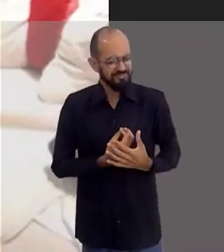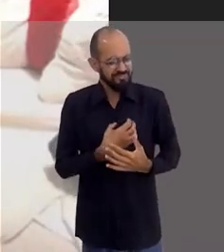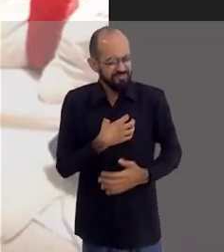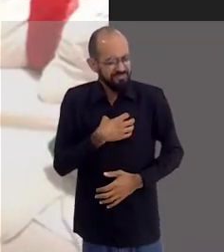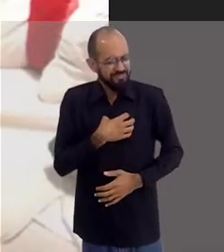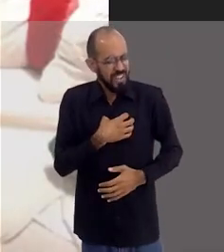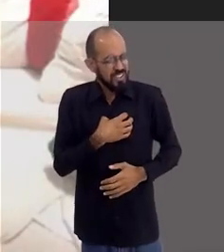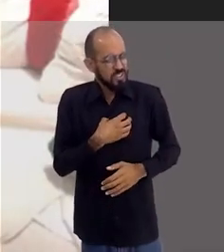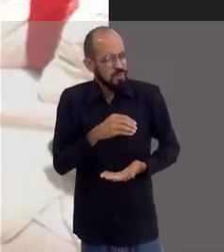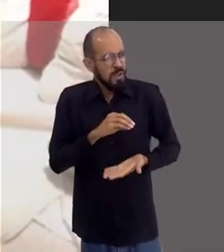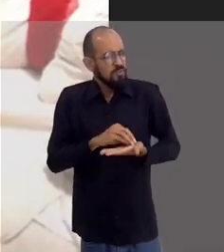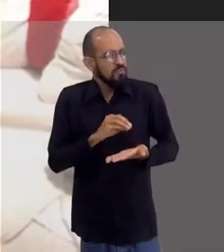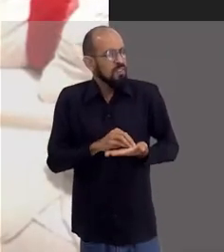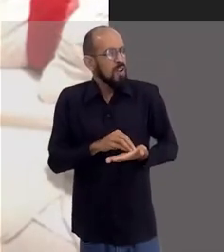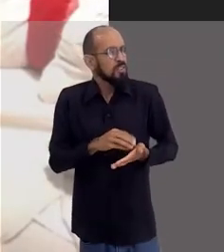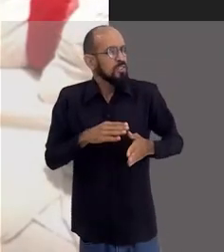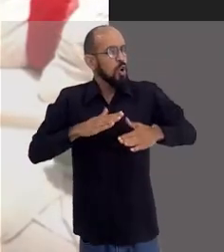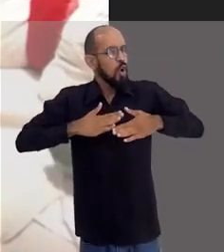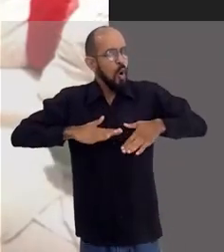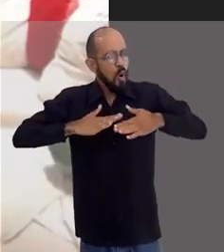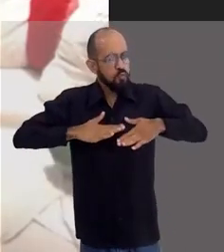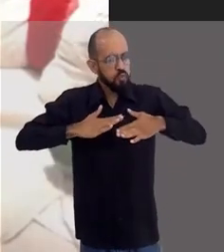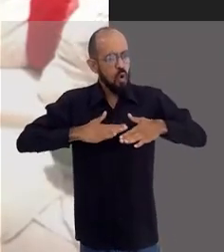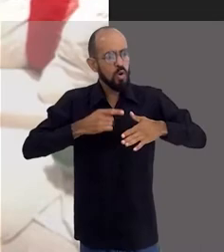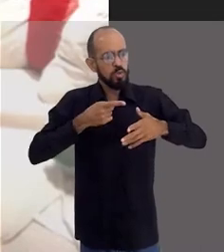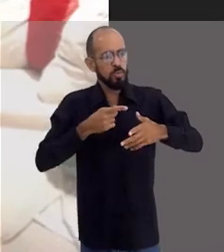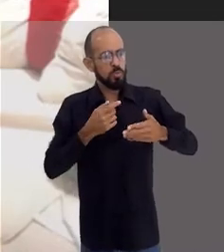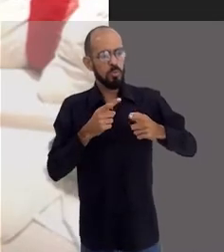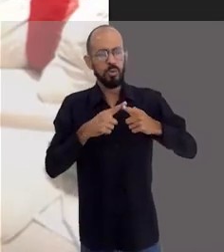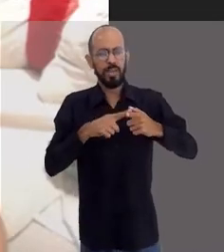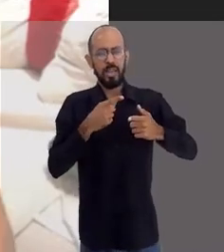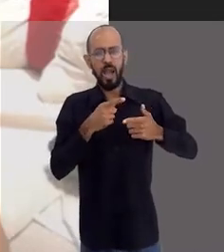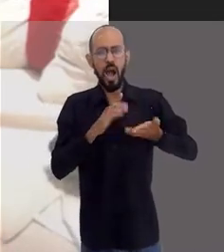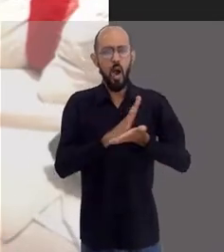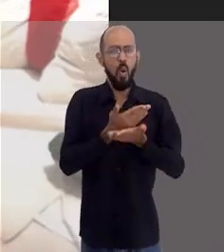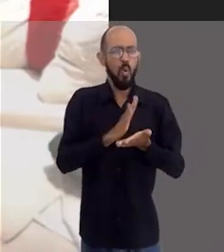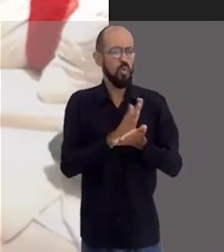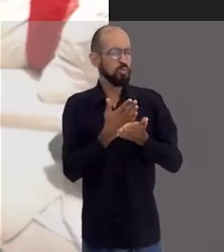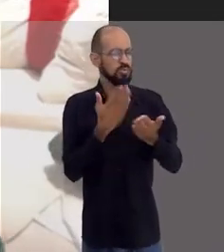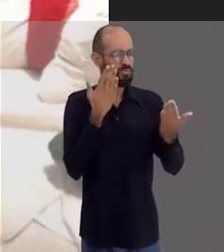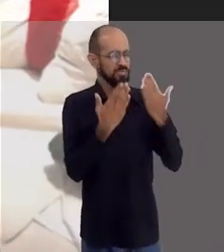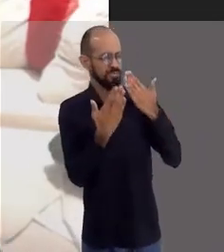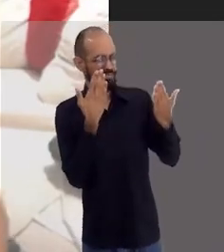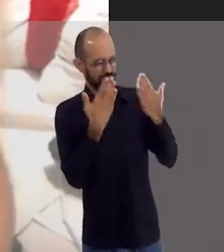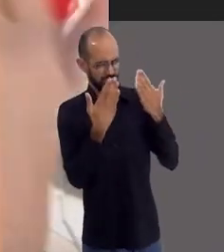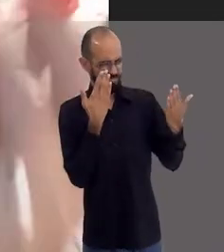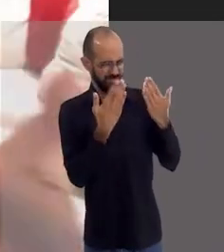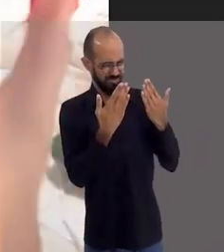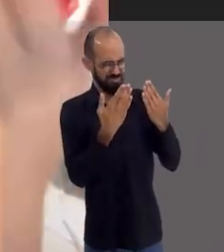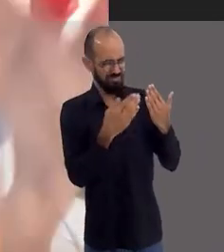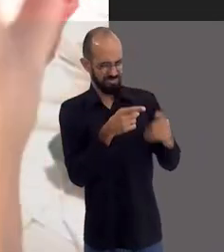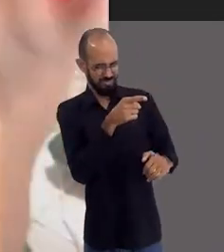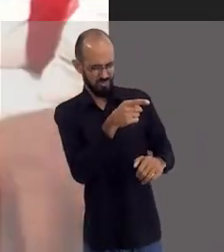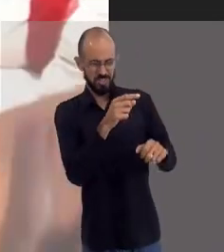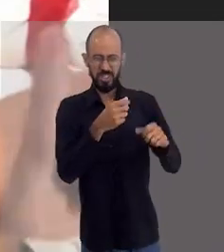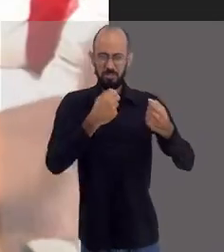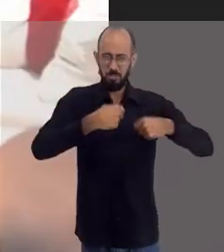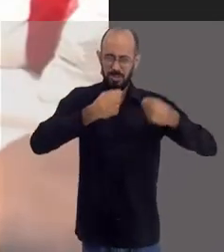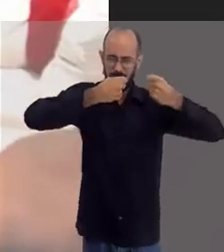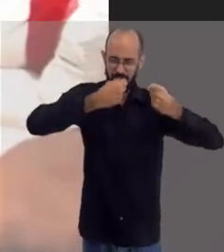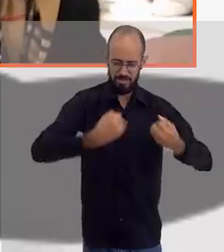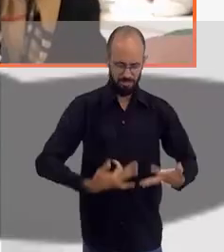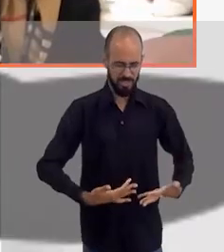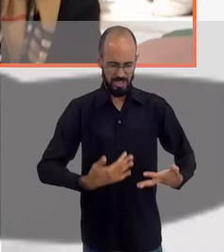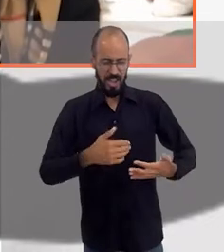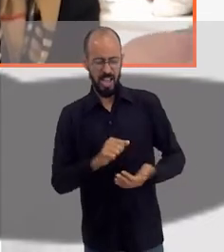coração maior do que você e as pessoas ainda tem algum grau de desconfiança Você ainda tem que passar por essa barreira de ter que ficar se